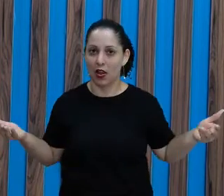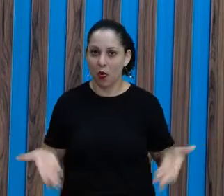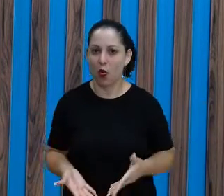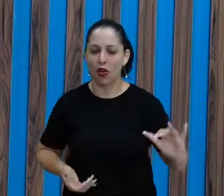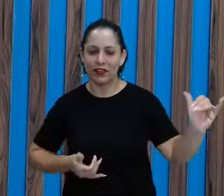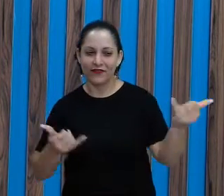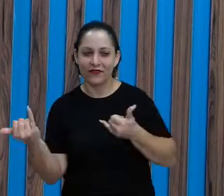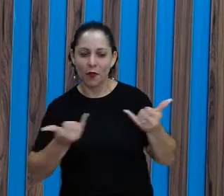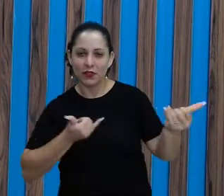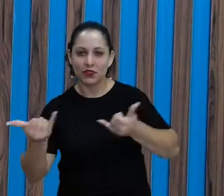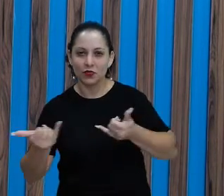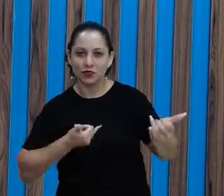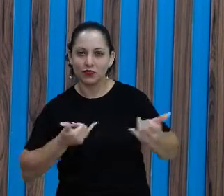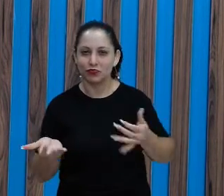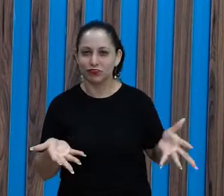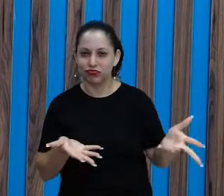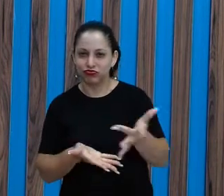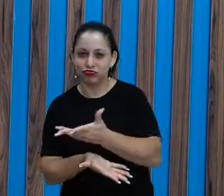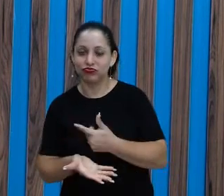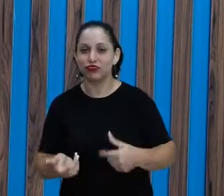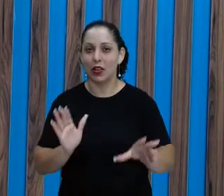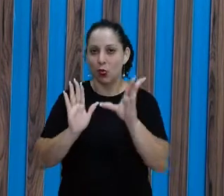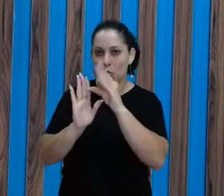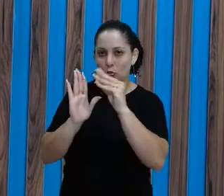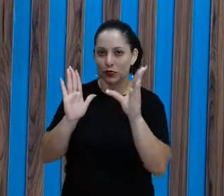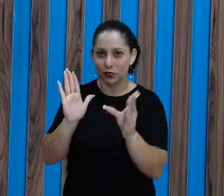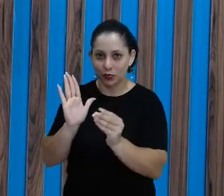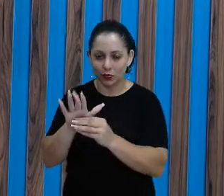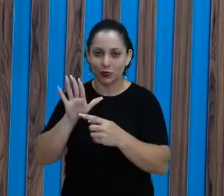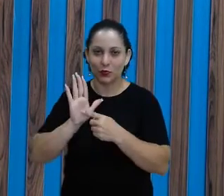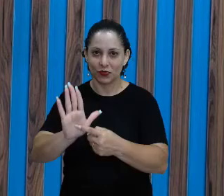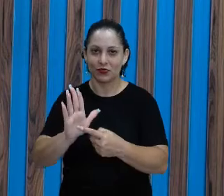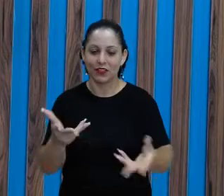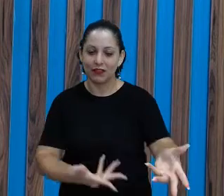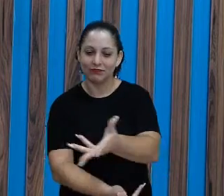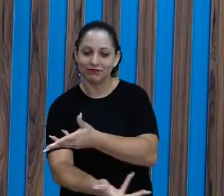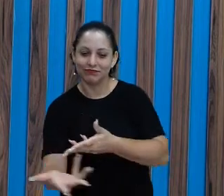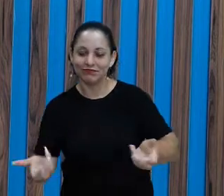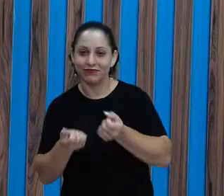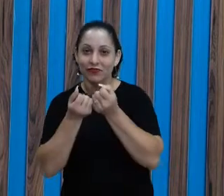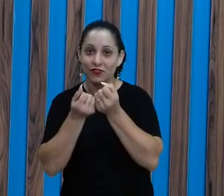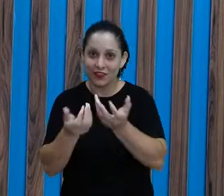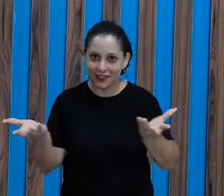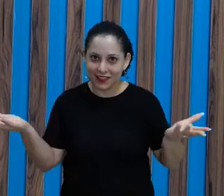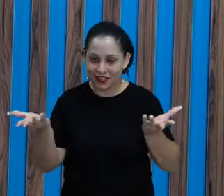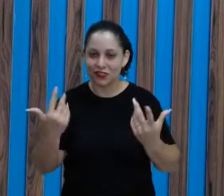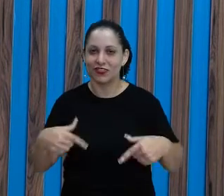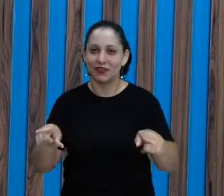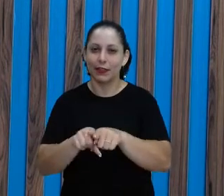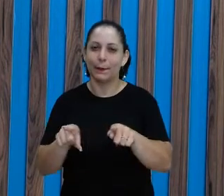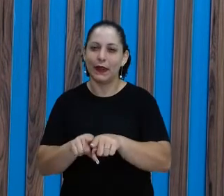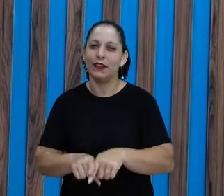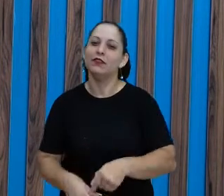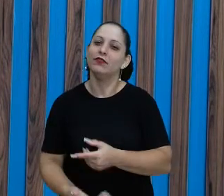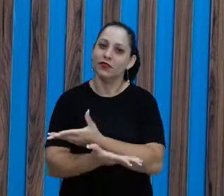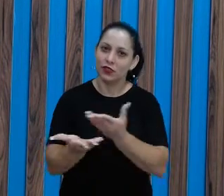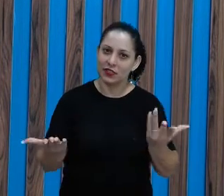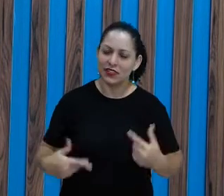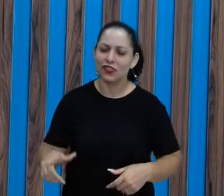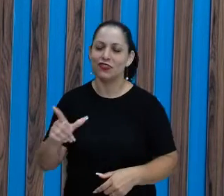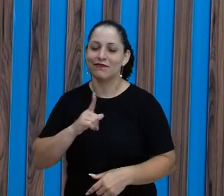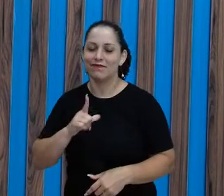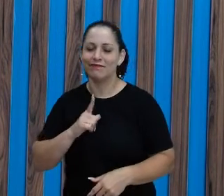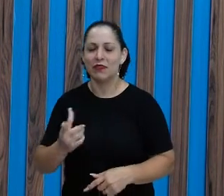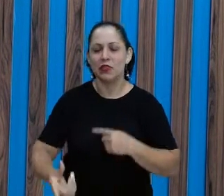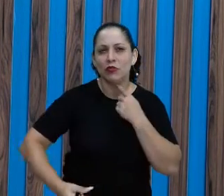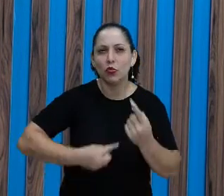informações, né? Eu tenho certeza que todo o conteúdo que a gente traz aqui pra vocês, vocês também têm algo a acrescentar, seja uma